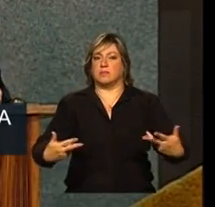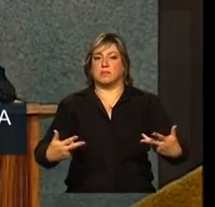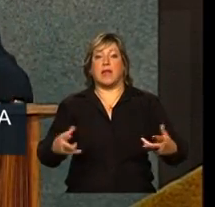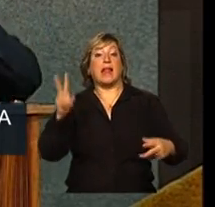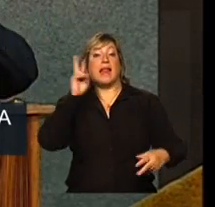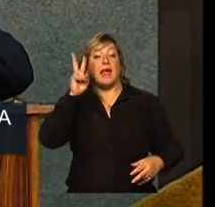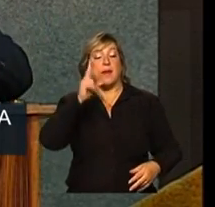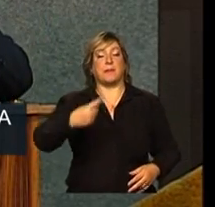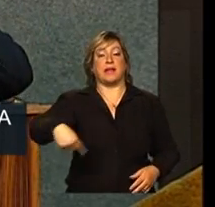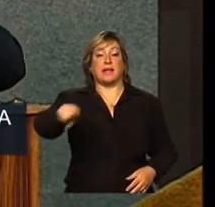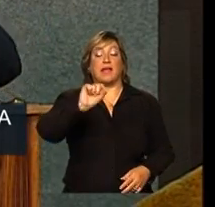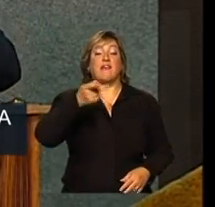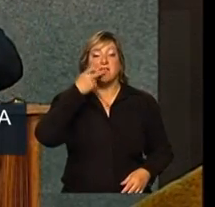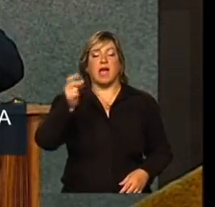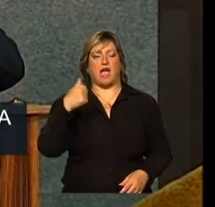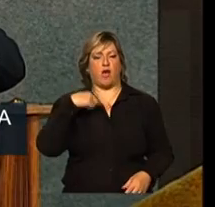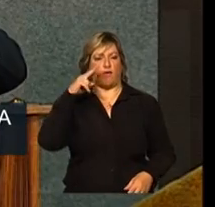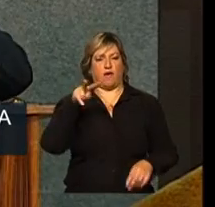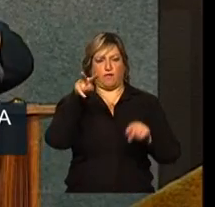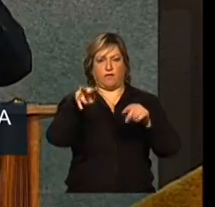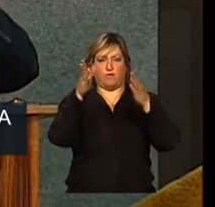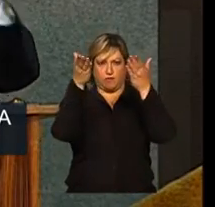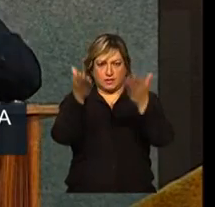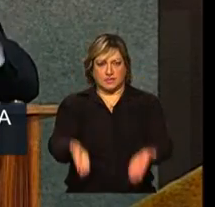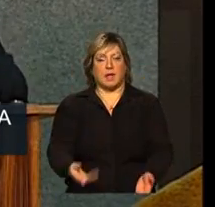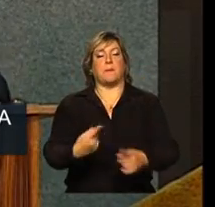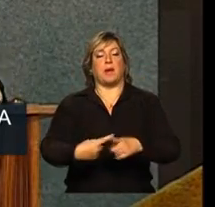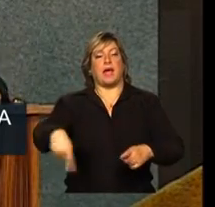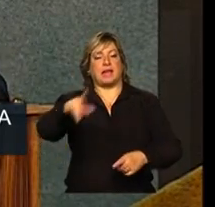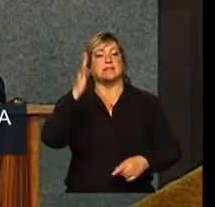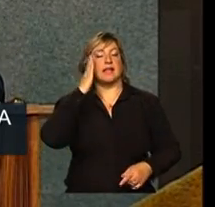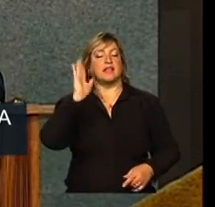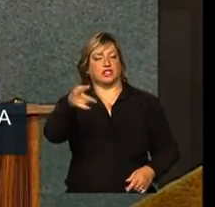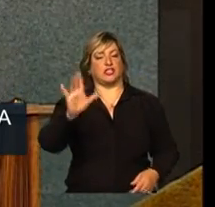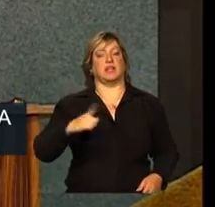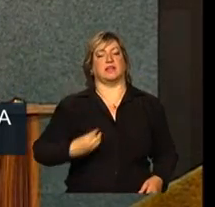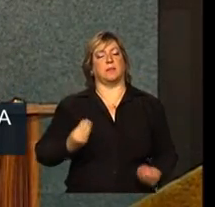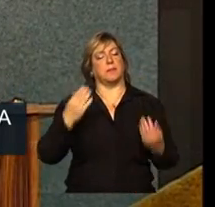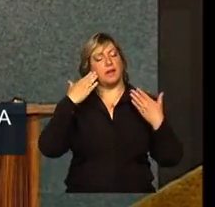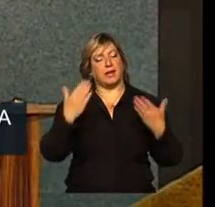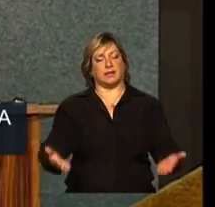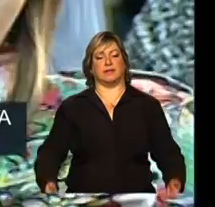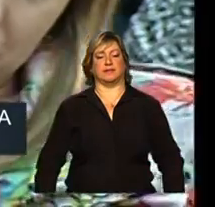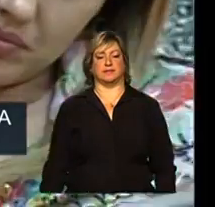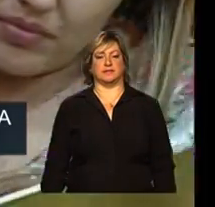para ele e diga: eu vejo você, porque ele sabe que já existe. Muito obrigado.